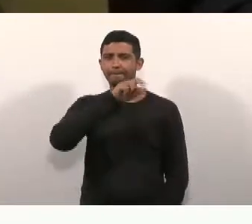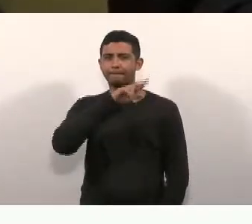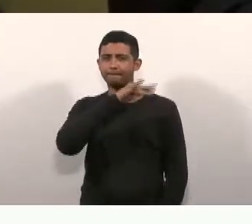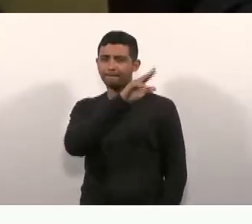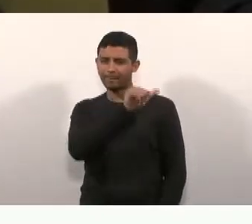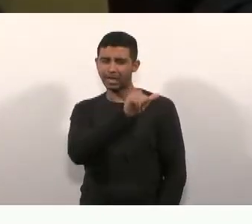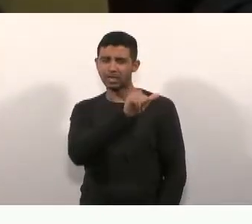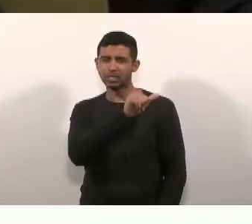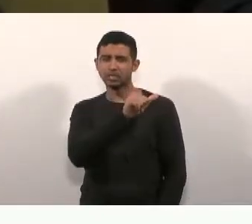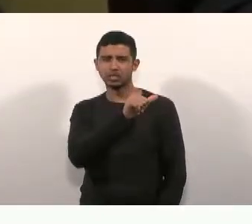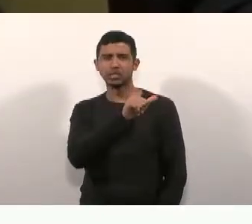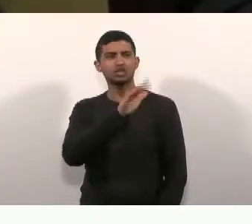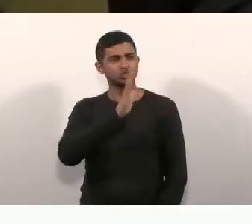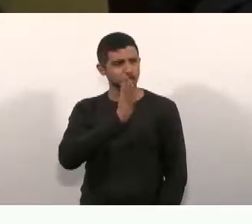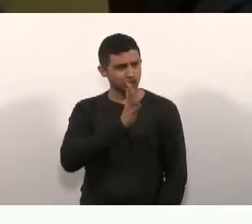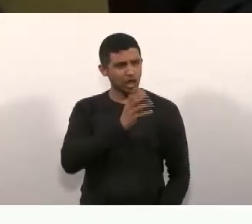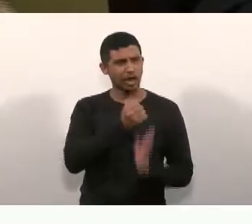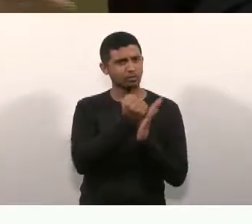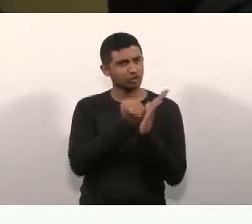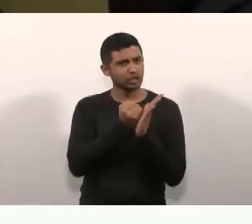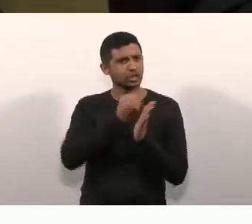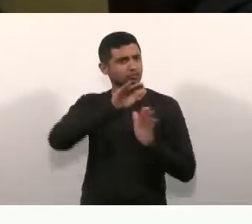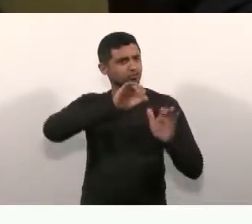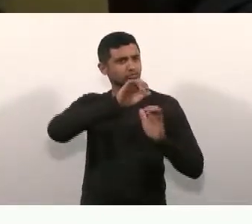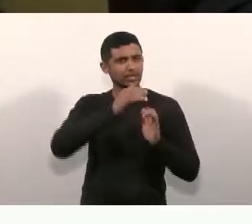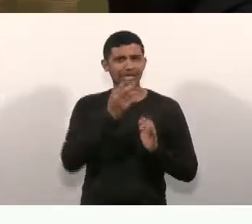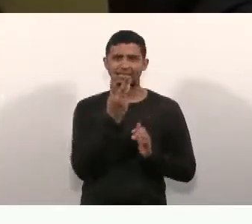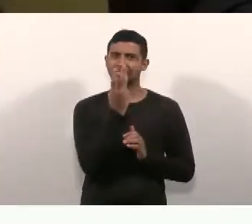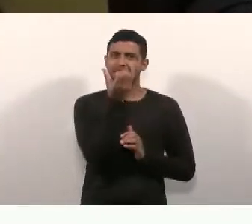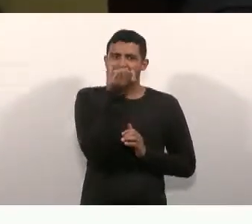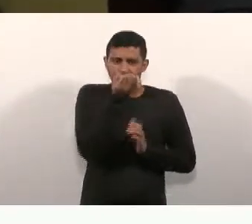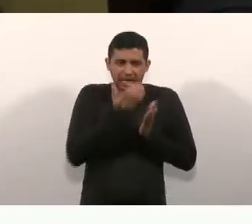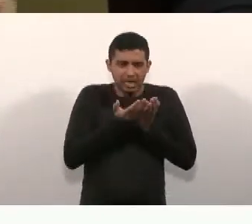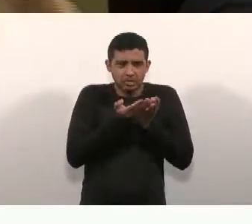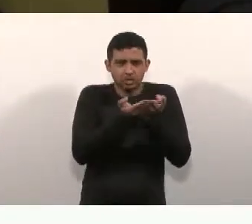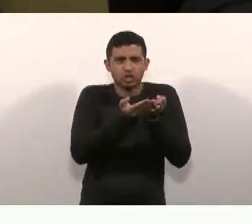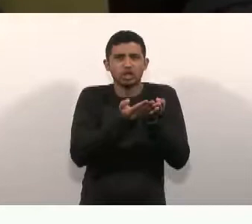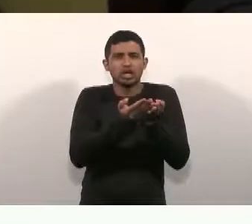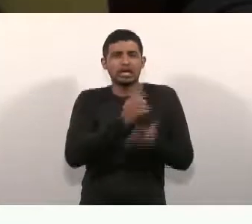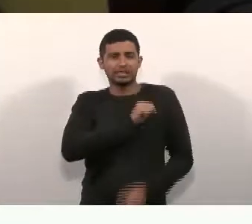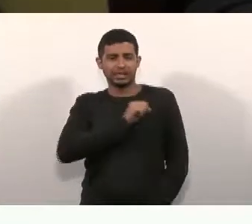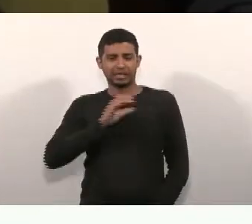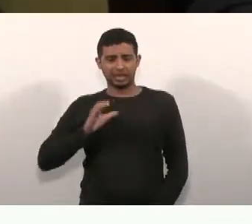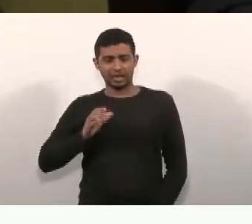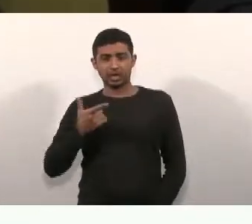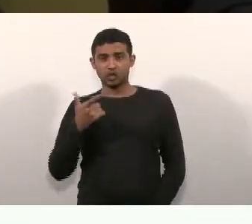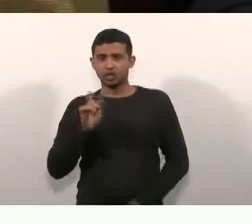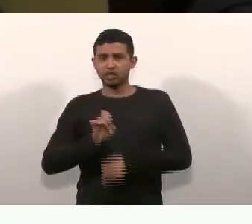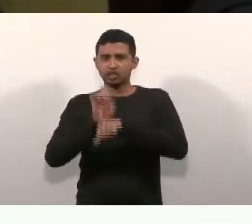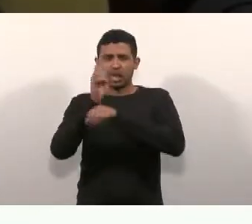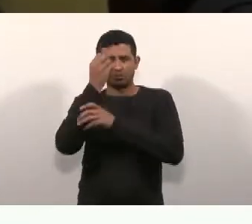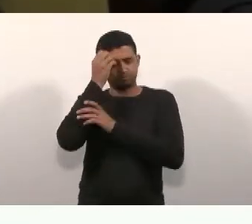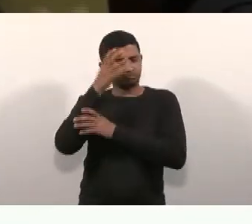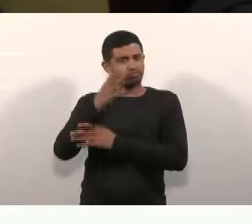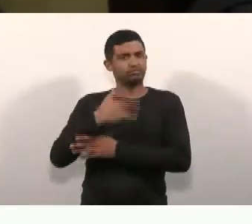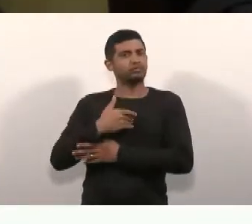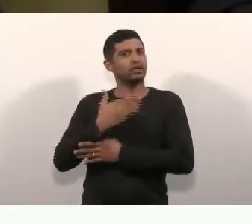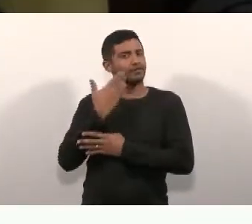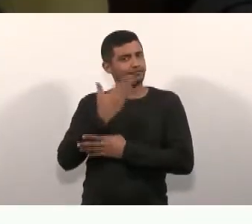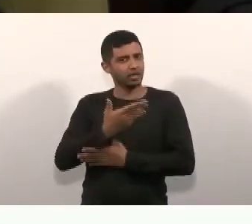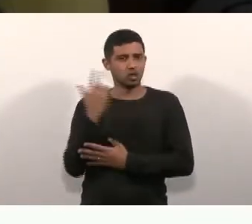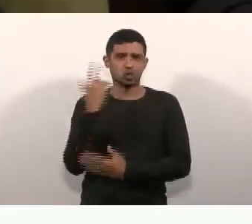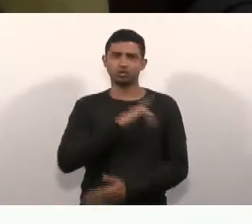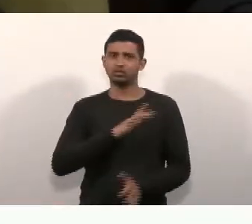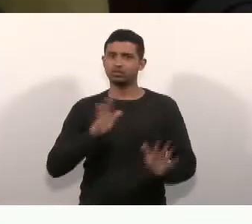6 embarcações enormes, e Santa Catarina e um outro estado que eu não me recordo saíram na frente. Então nós temos que estar atentos a